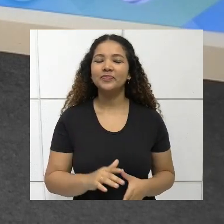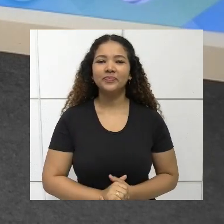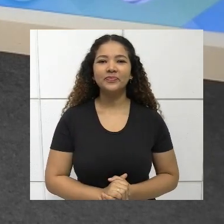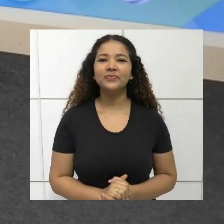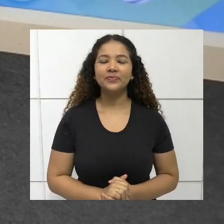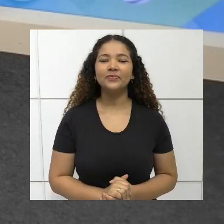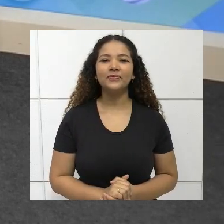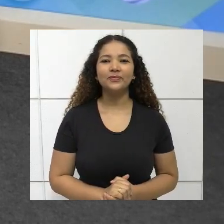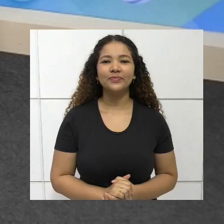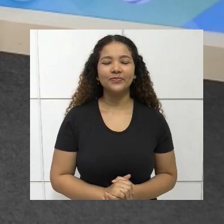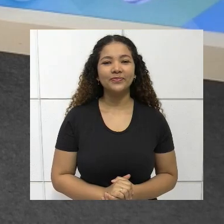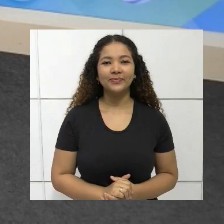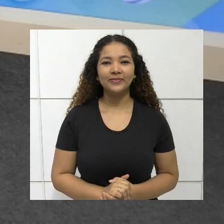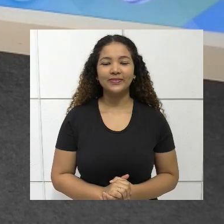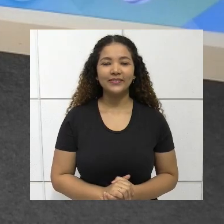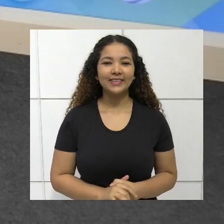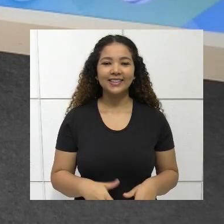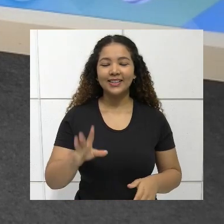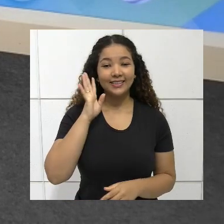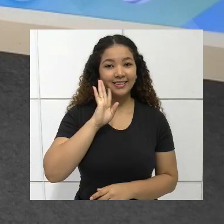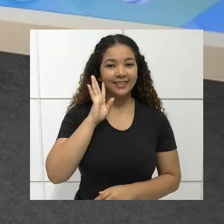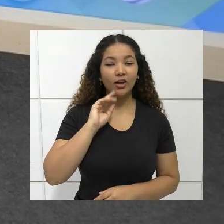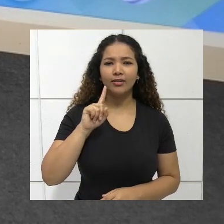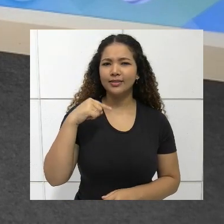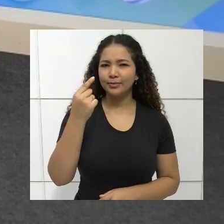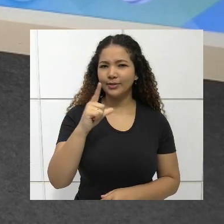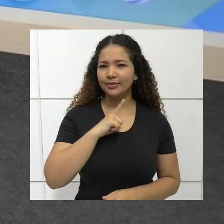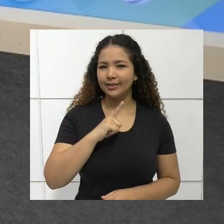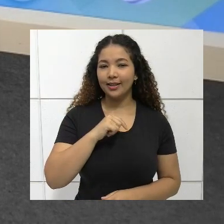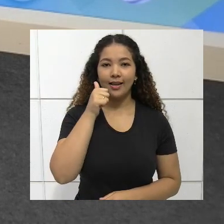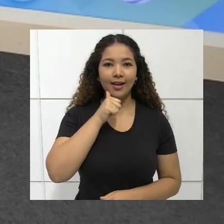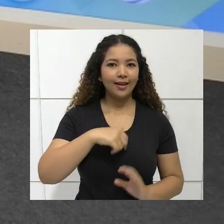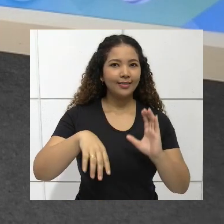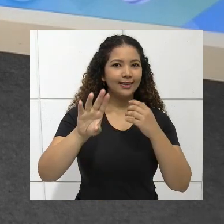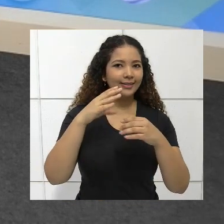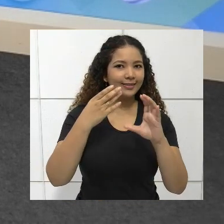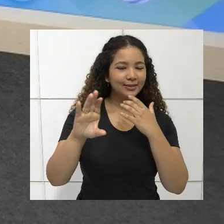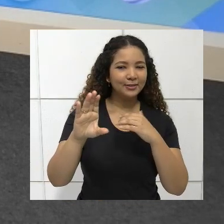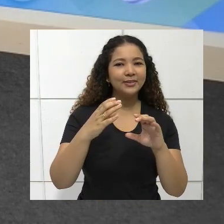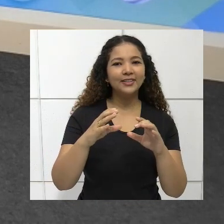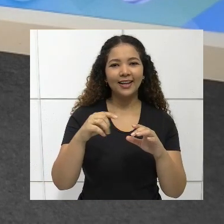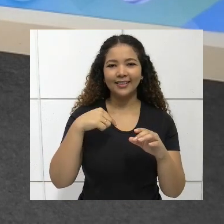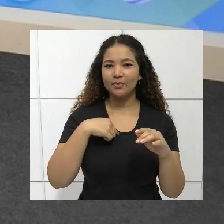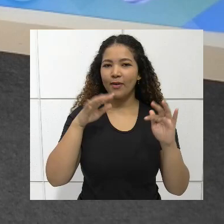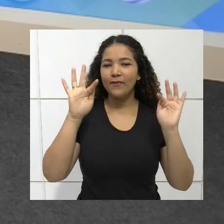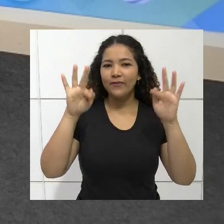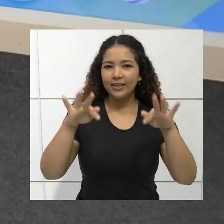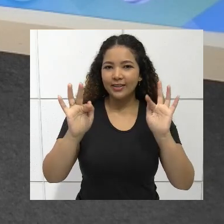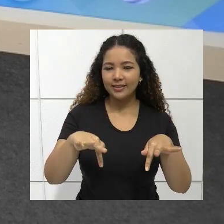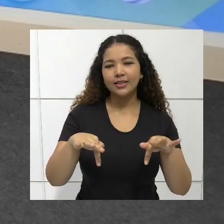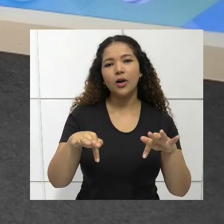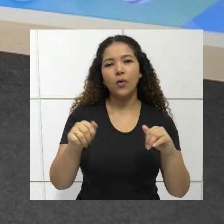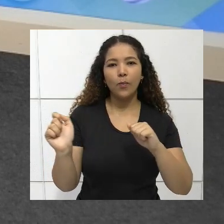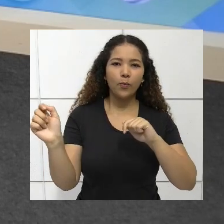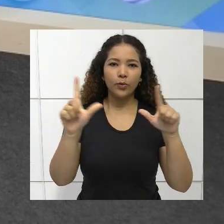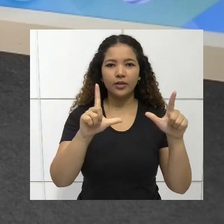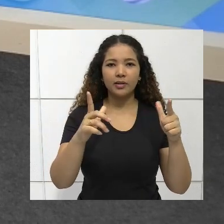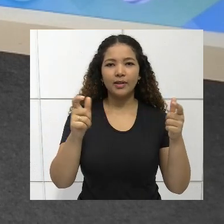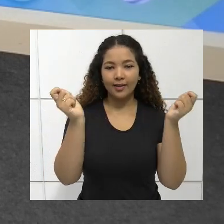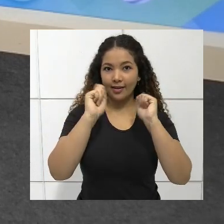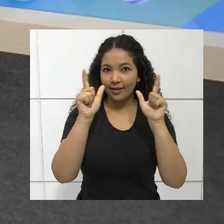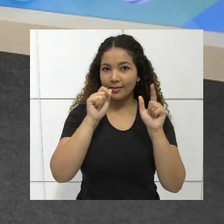Quero. Que legal, hein? Daqui a pouquinho uma cantora internacional estará encerrando o programa de hoje aqui no programa Alerta Abaité.